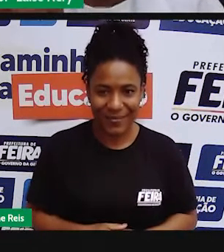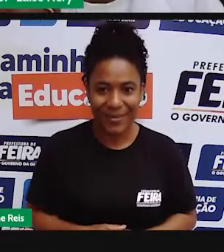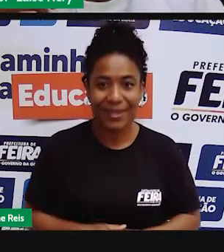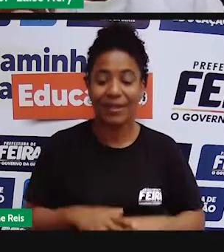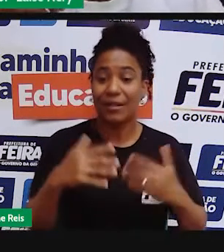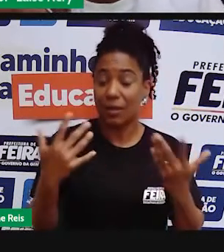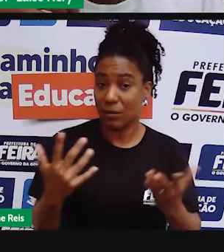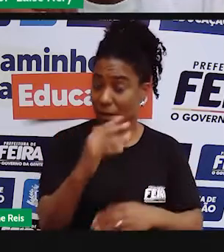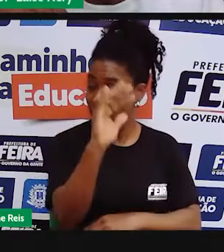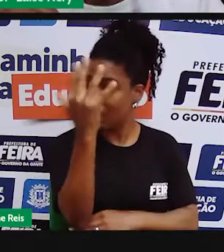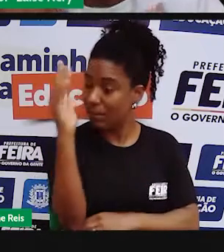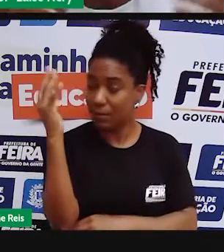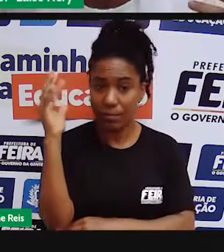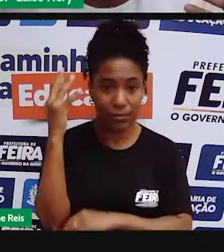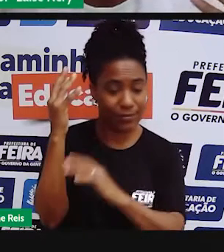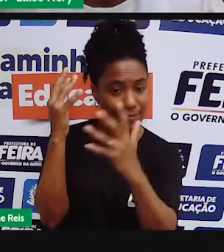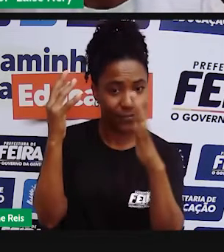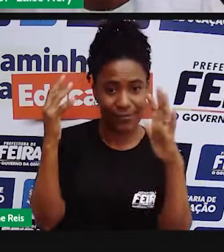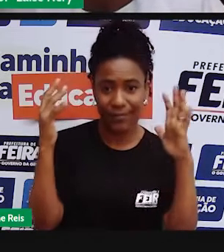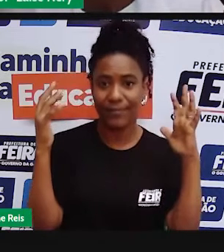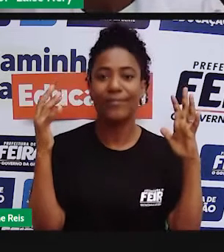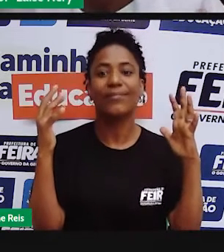características daquele lugar e, por